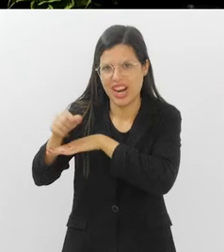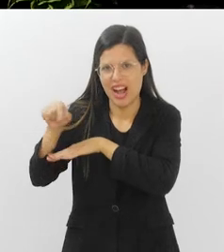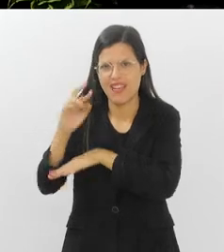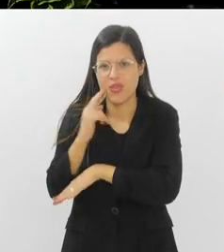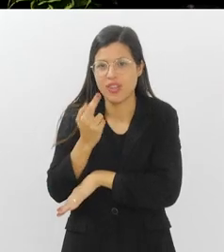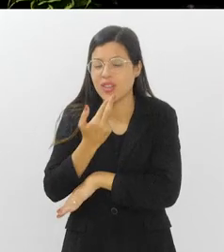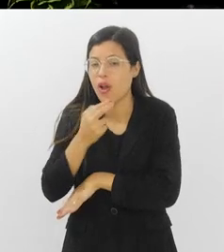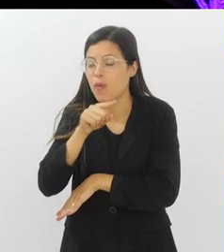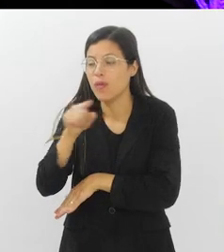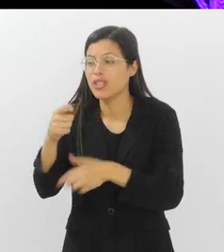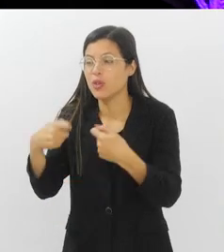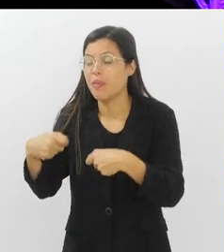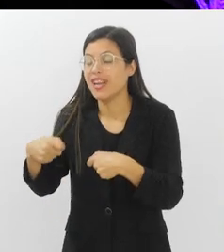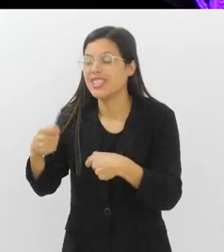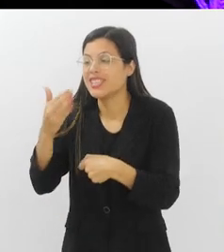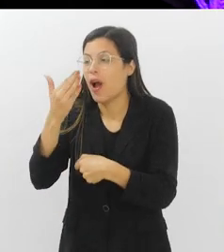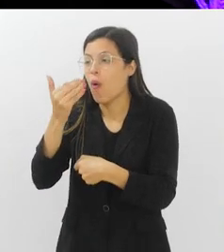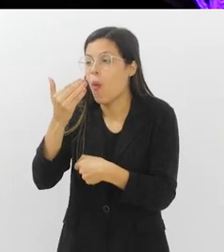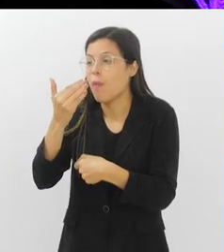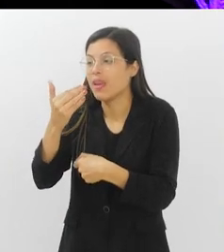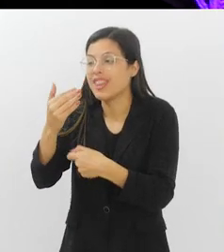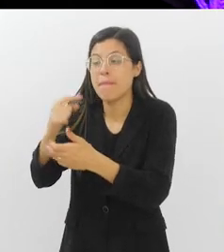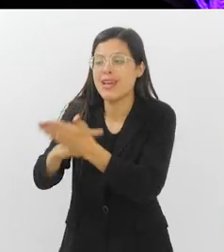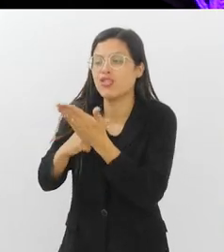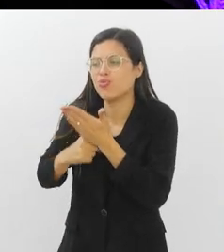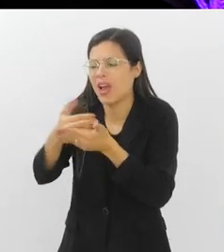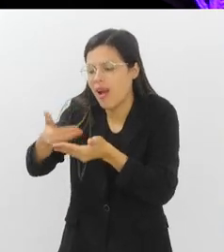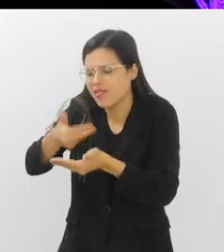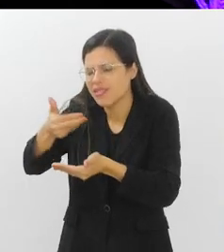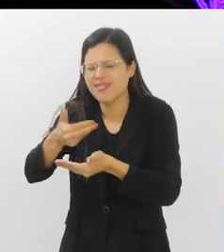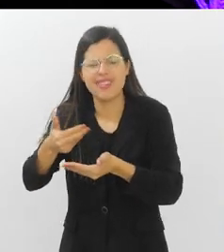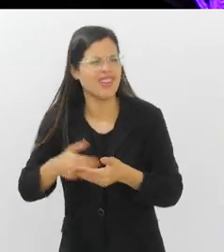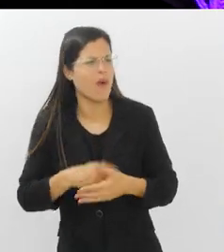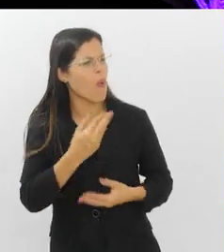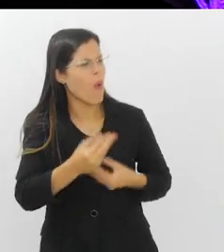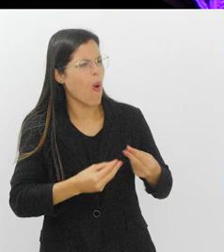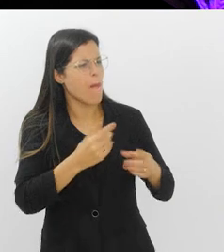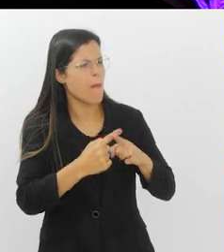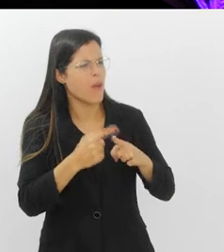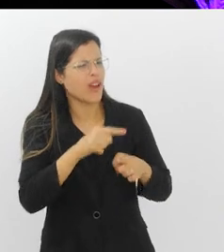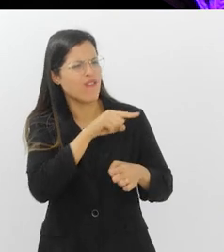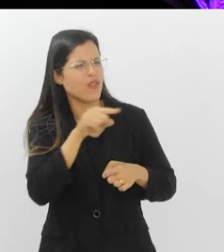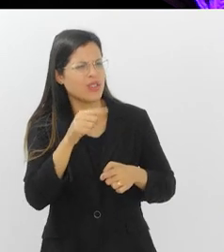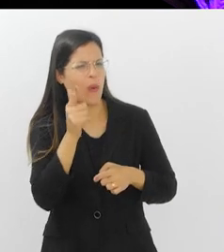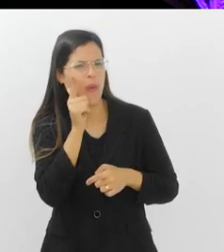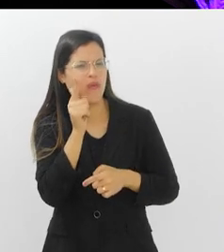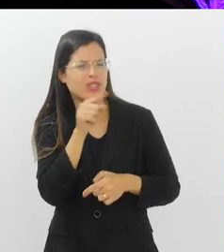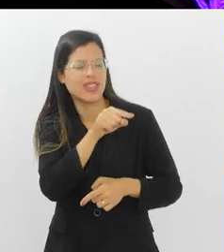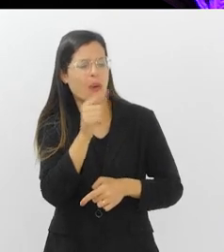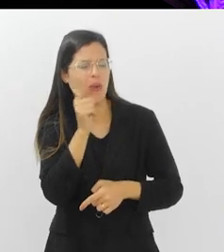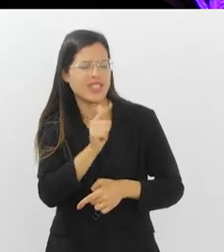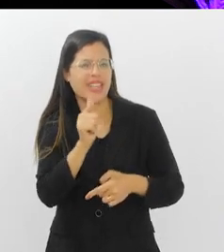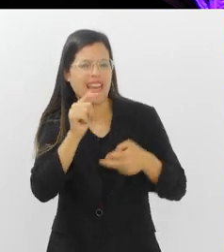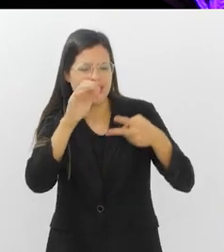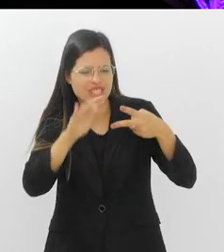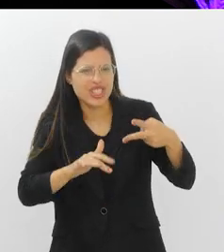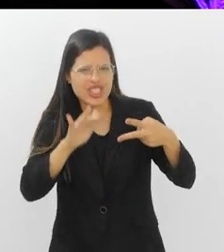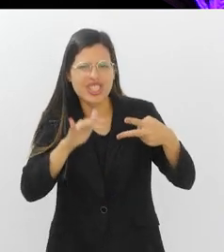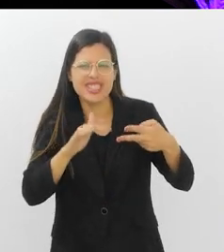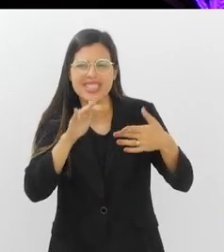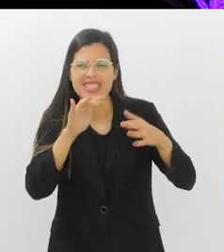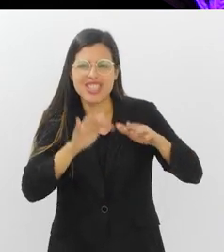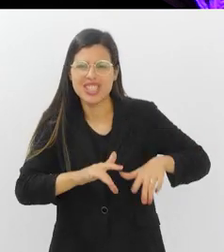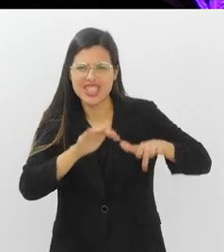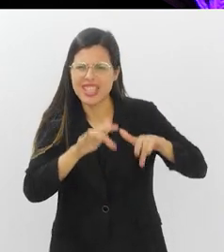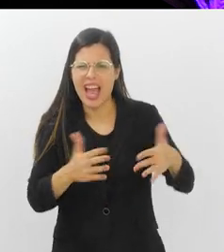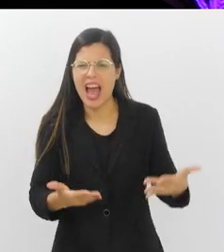lá vocês vão ter de me dar comida na boca não vai como por que que eu vou ter que te dar comida na boca se você digita faz tudo não é porque vocês estavam aí